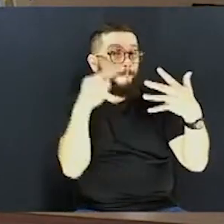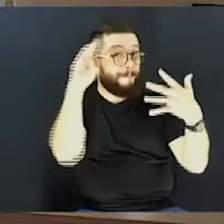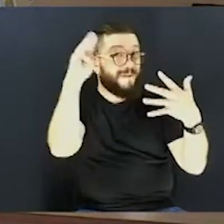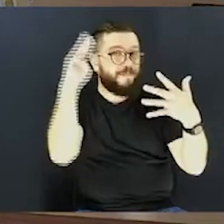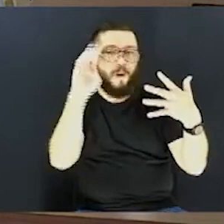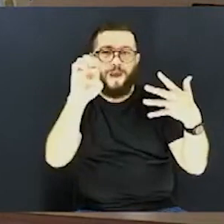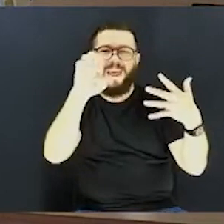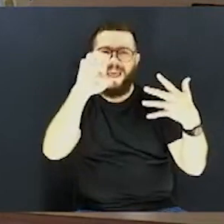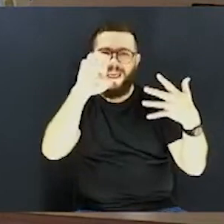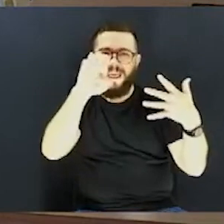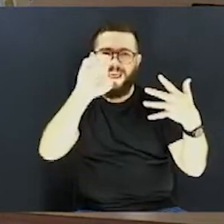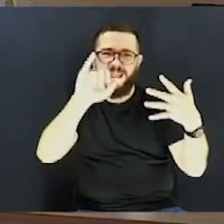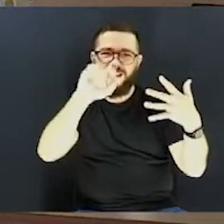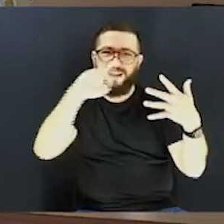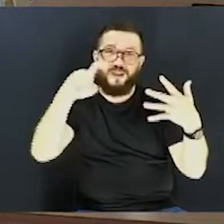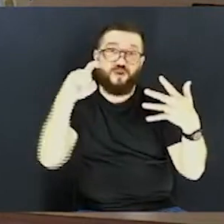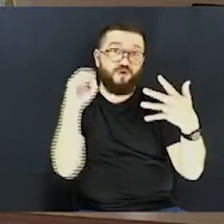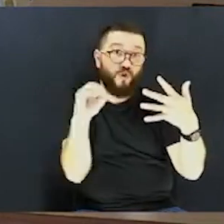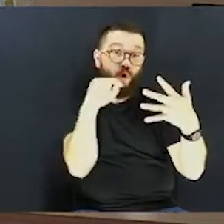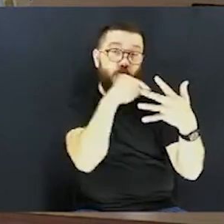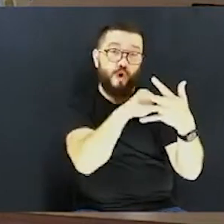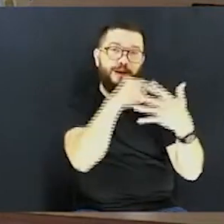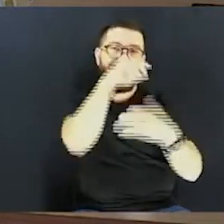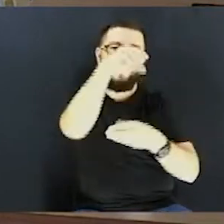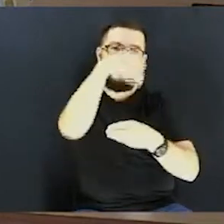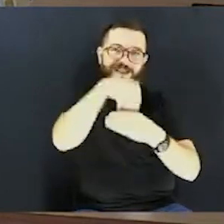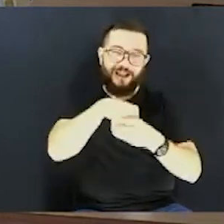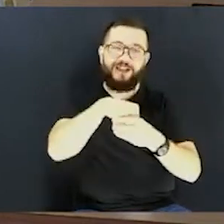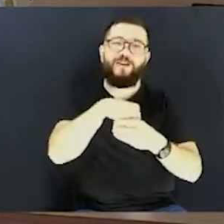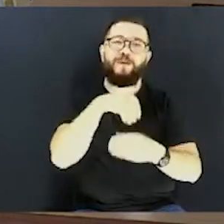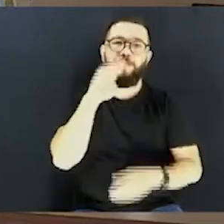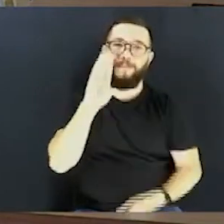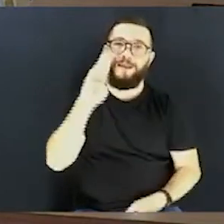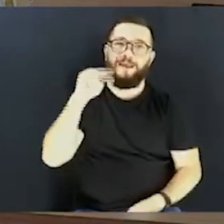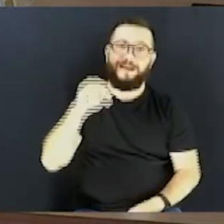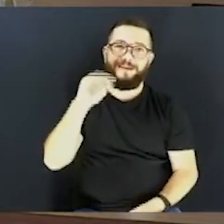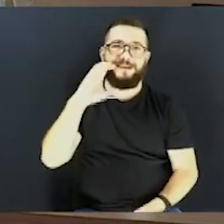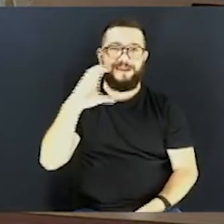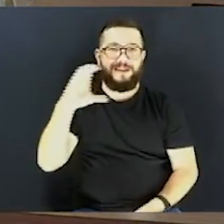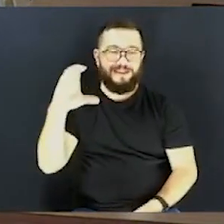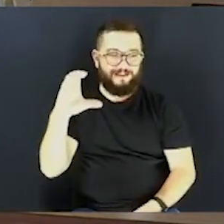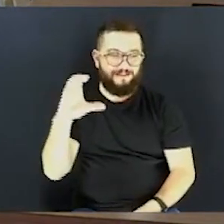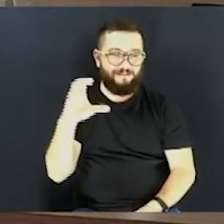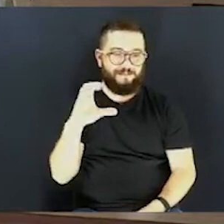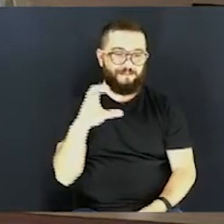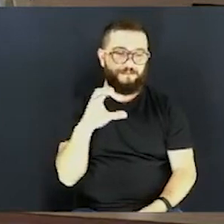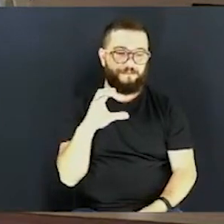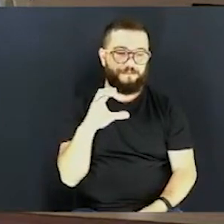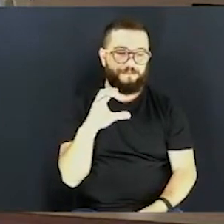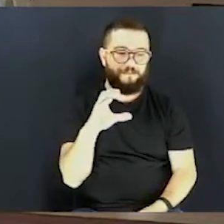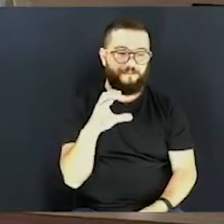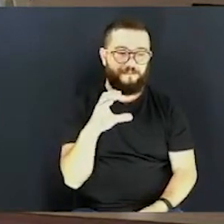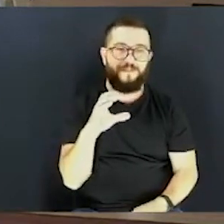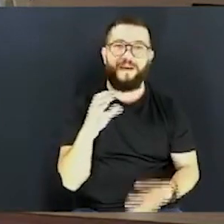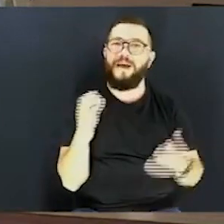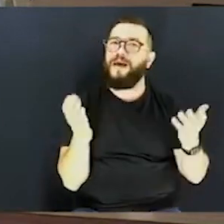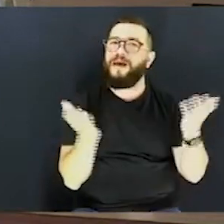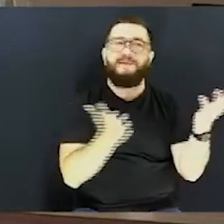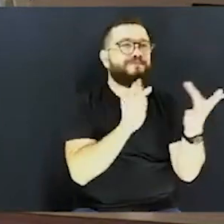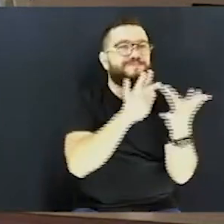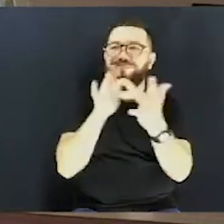todos esses eixos que a BNCC traz estão contemplados no PMPI, que é conviver, brincar, participar,